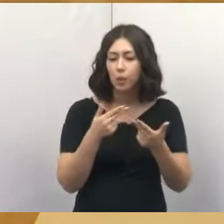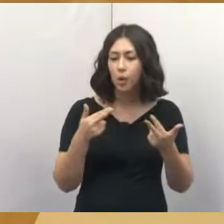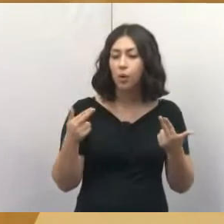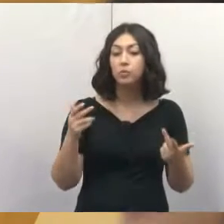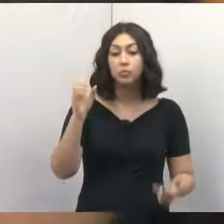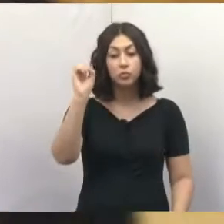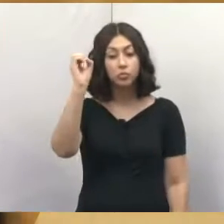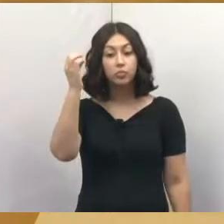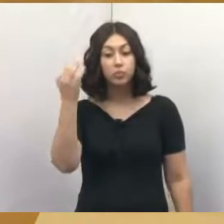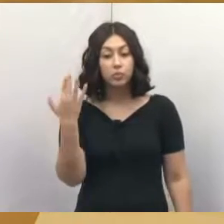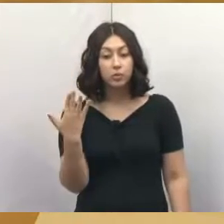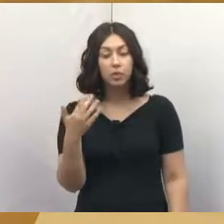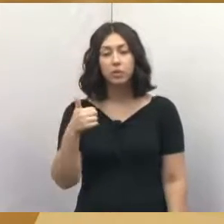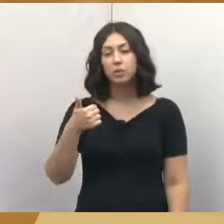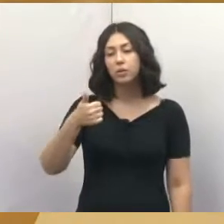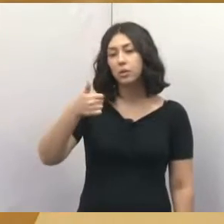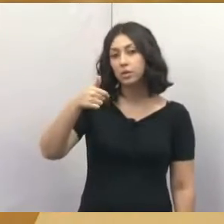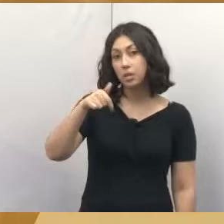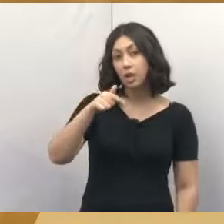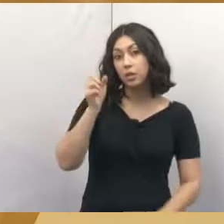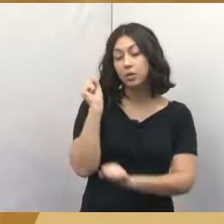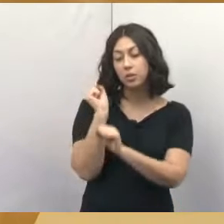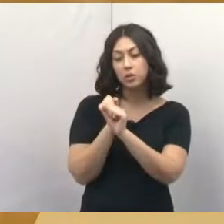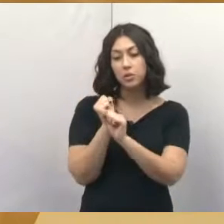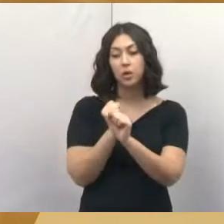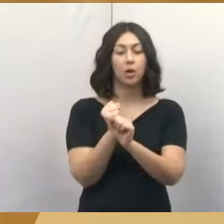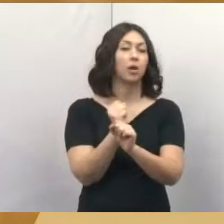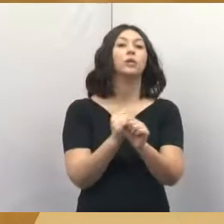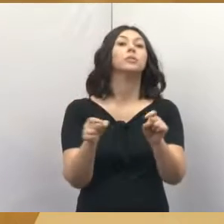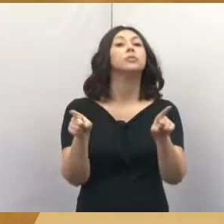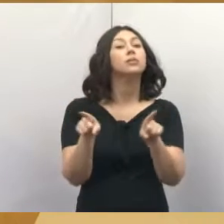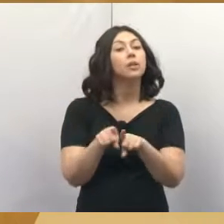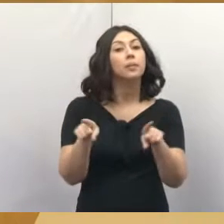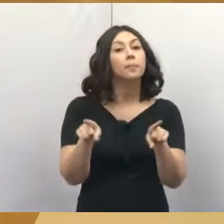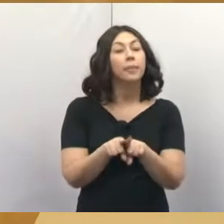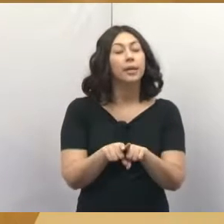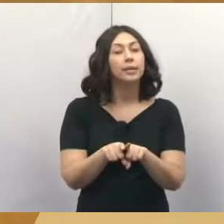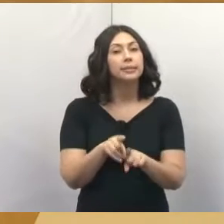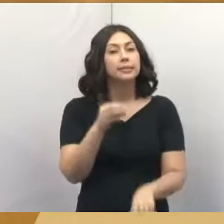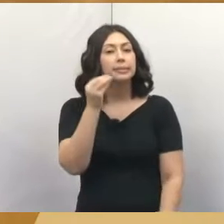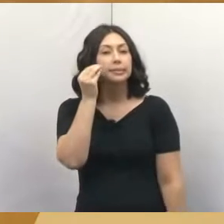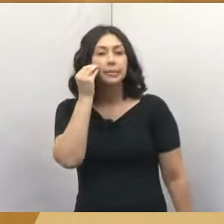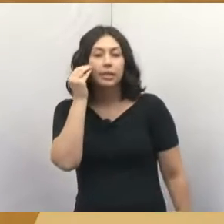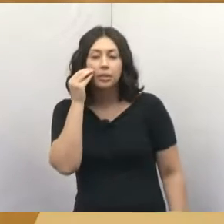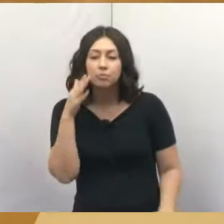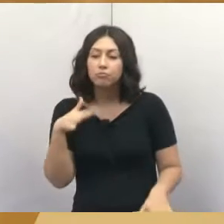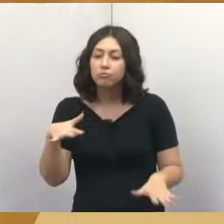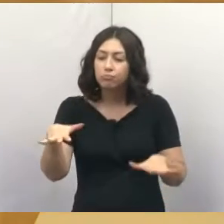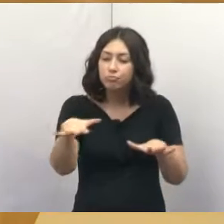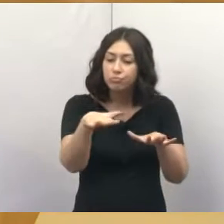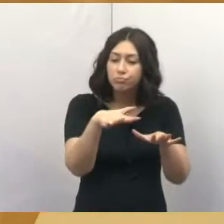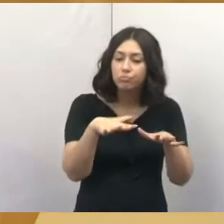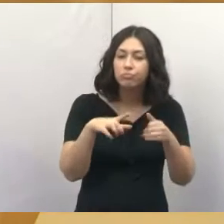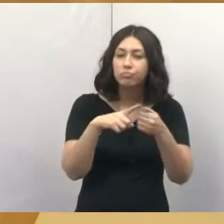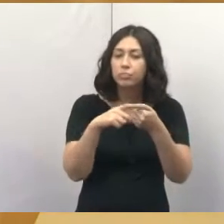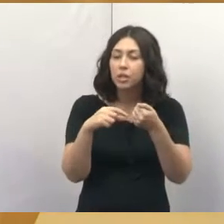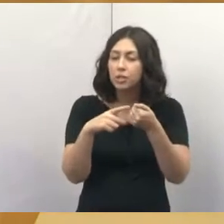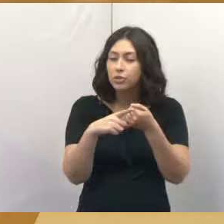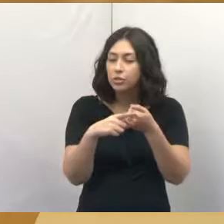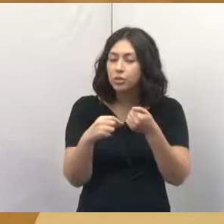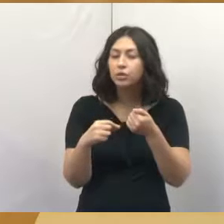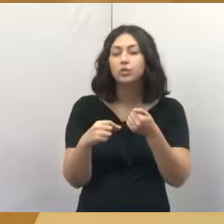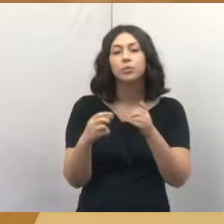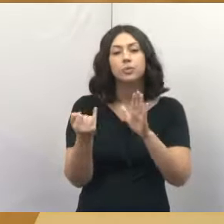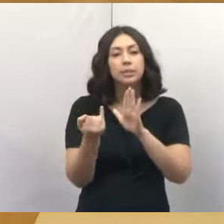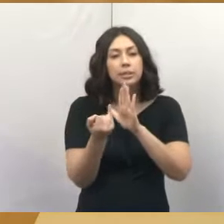apresentadas nestes últimos 17 anos e, ao mesmo tempo, busca a harmonização de artigos e incisos para